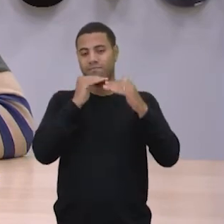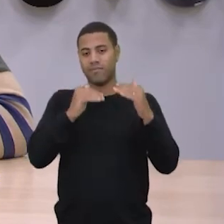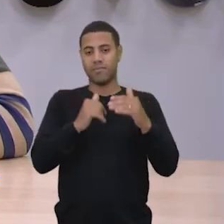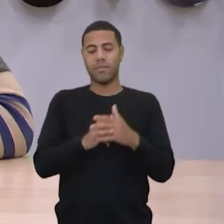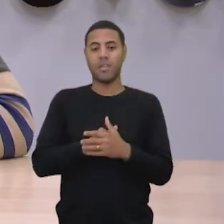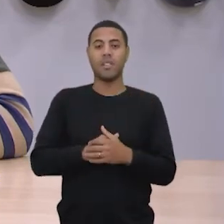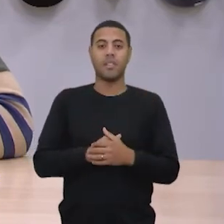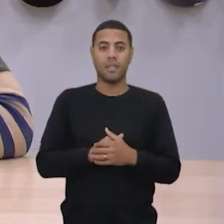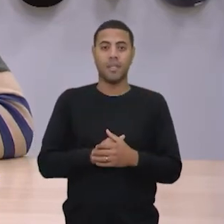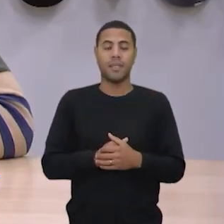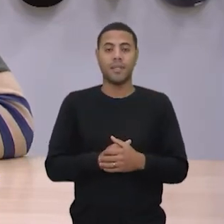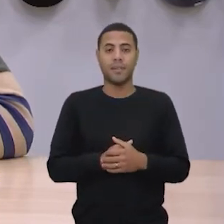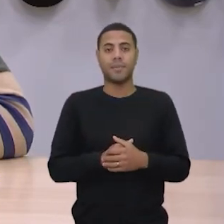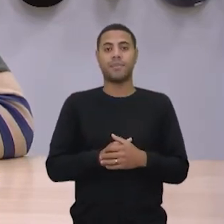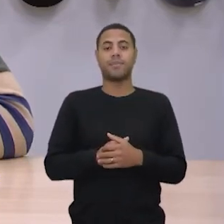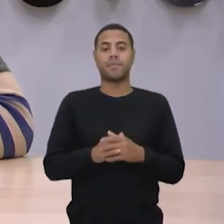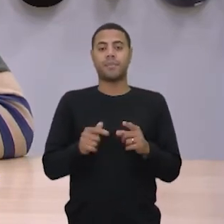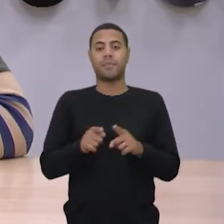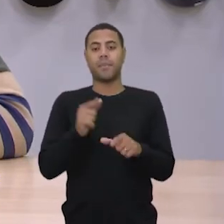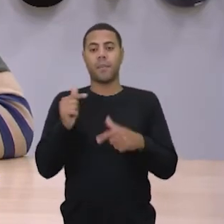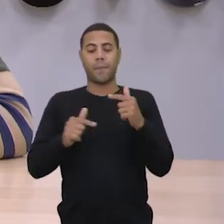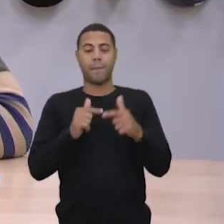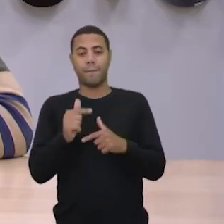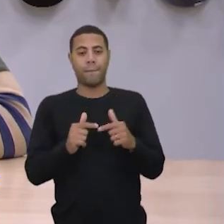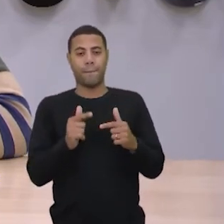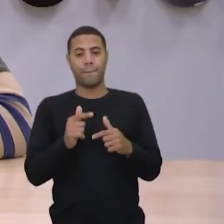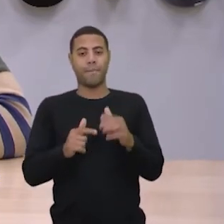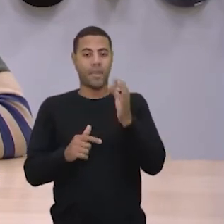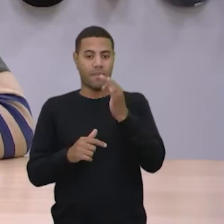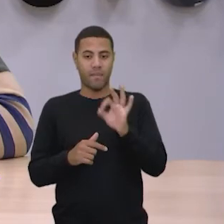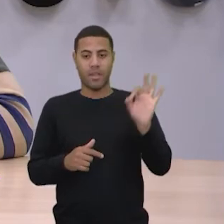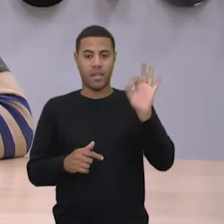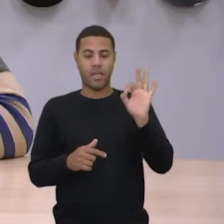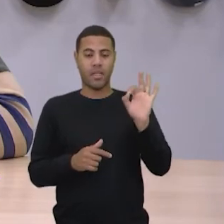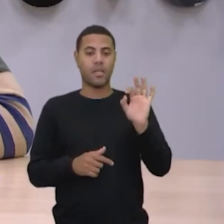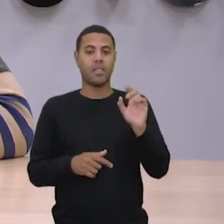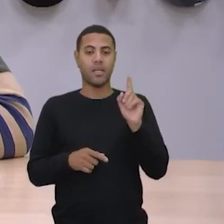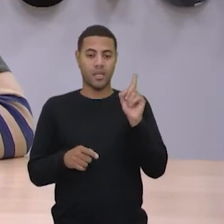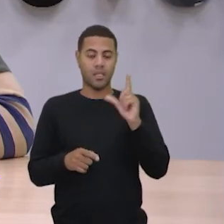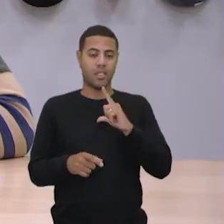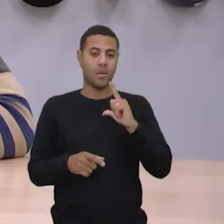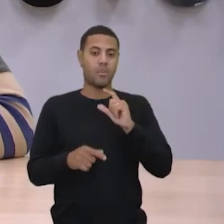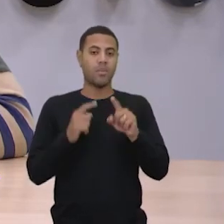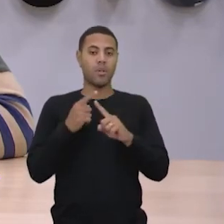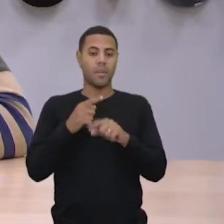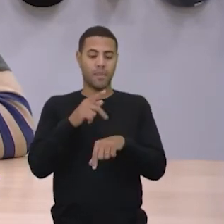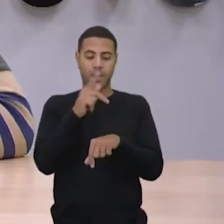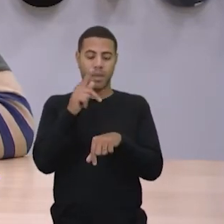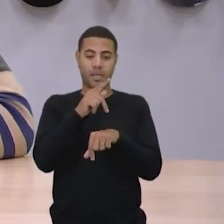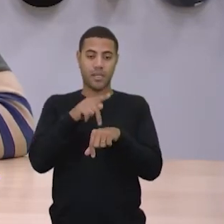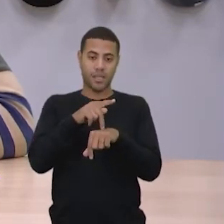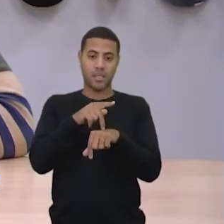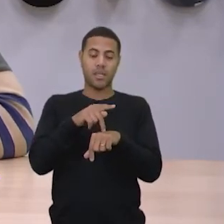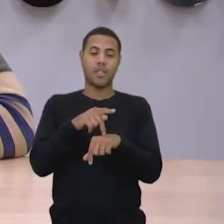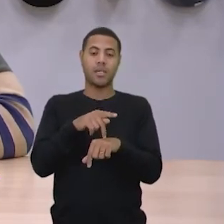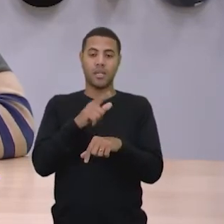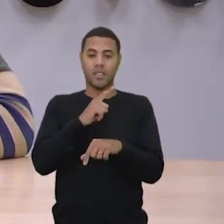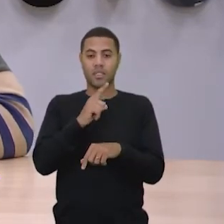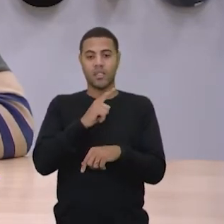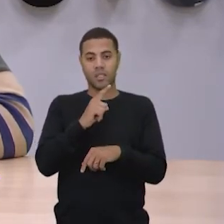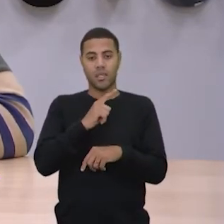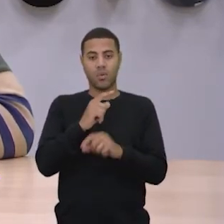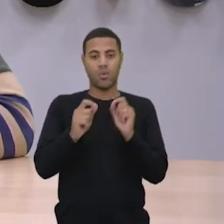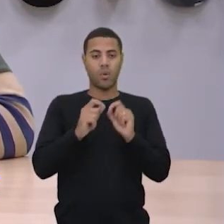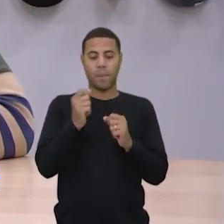Polônia e desenvolveu todo o trabalho dela ali na França, porque a França ali era um país na época, né, que dava bastante visão, que